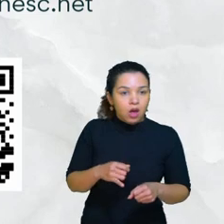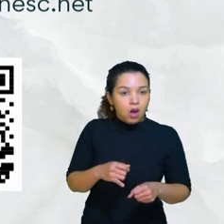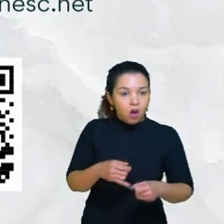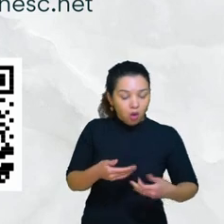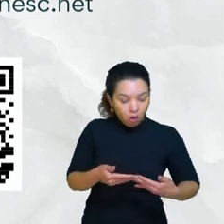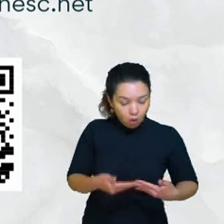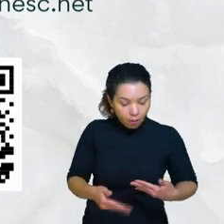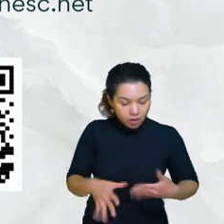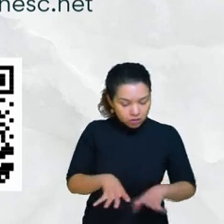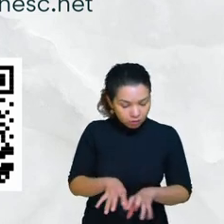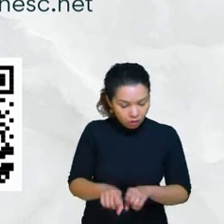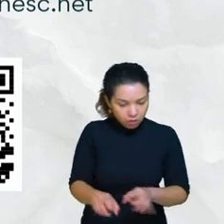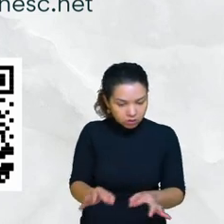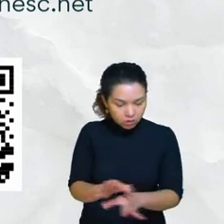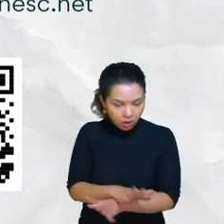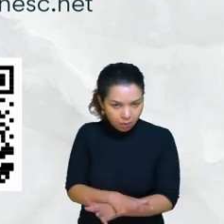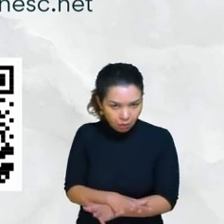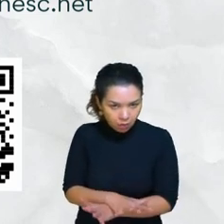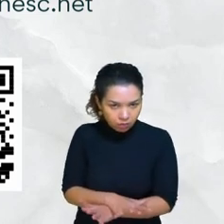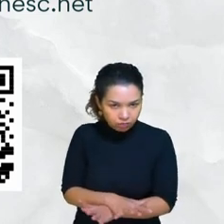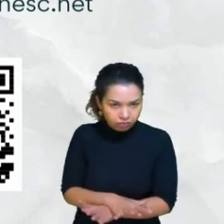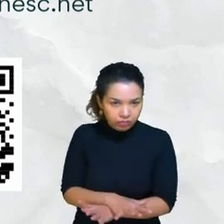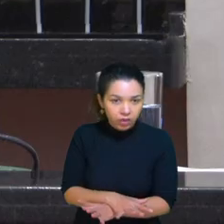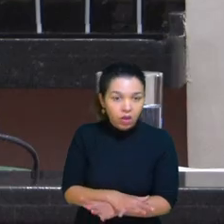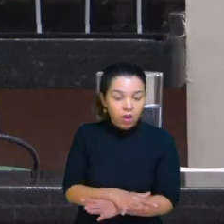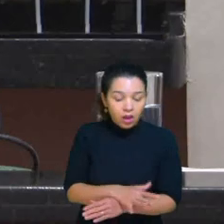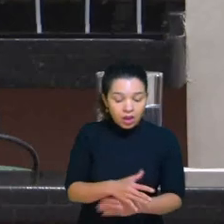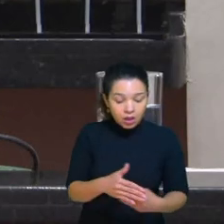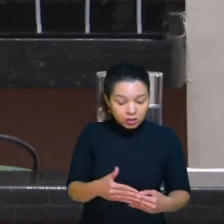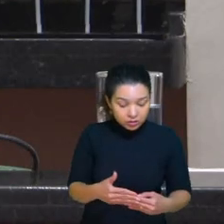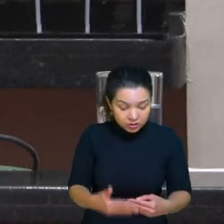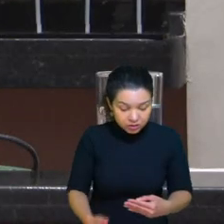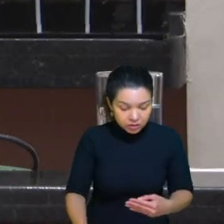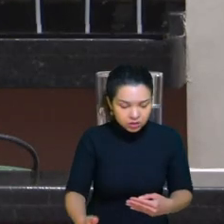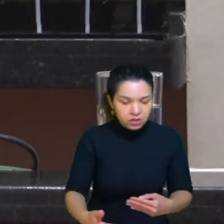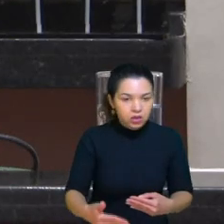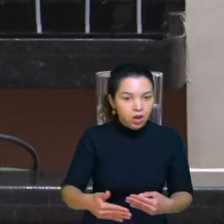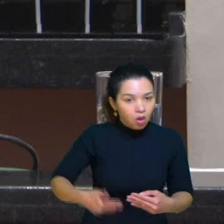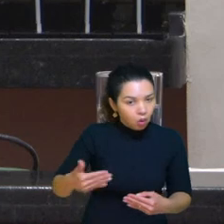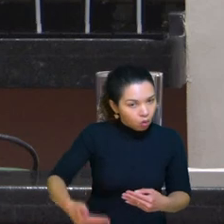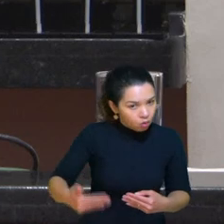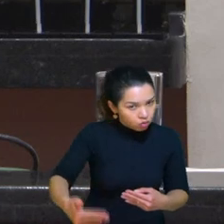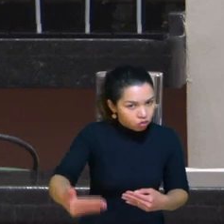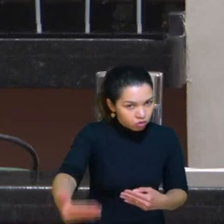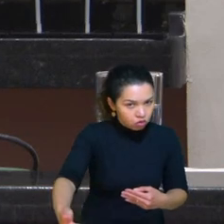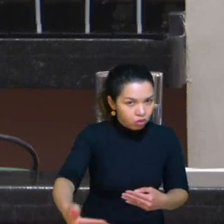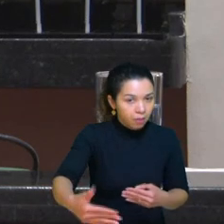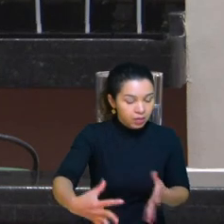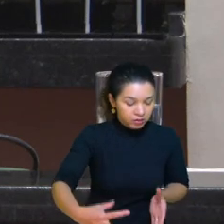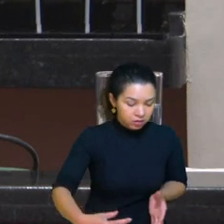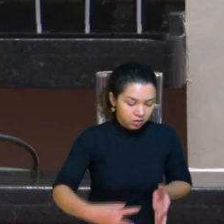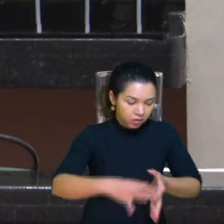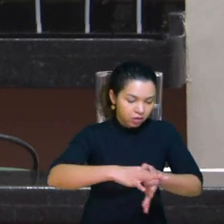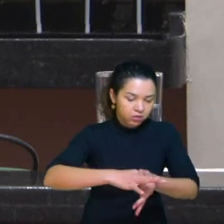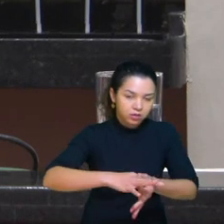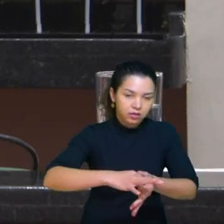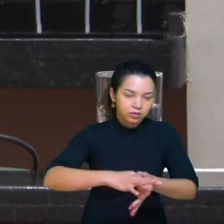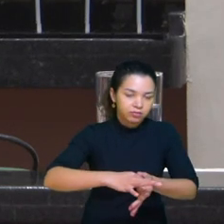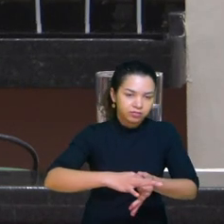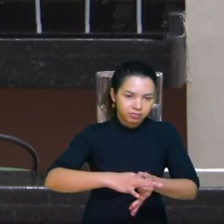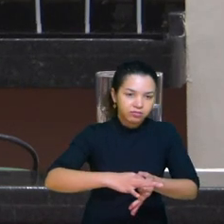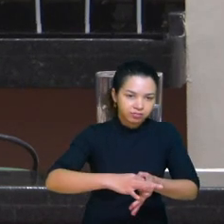ser eh sincronizada encadeada ela precisa estar articulada com a formação